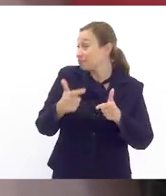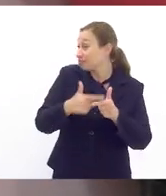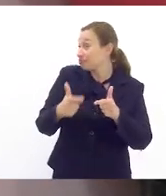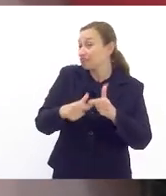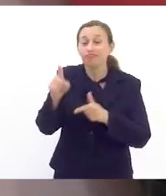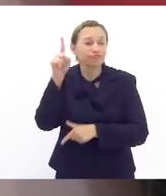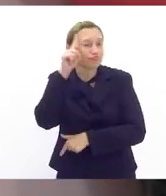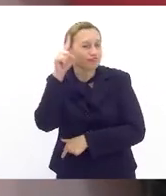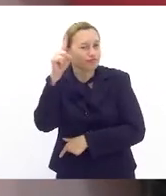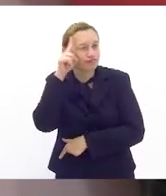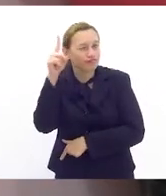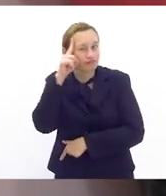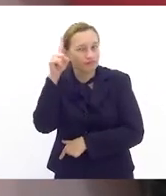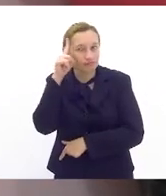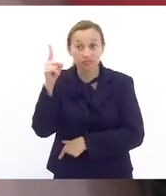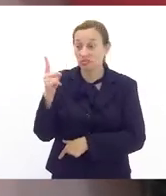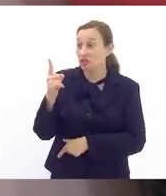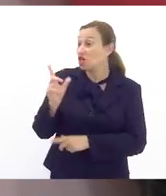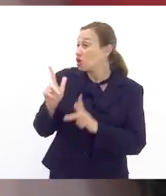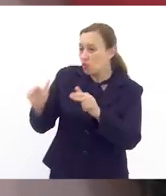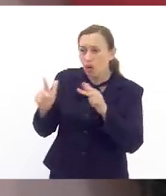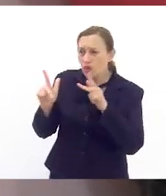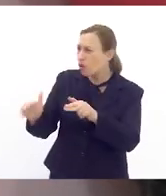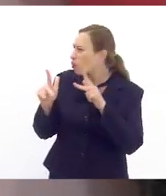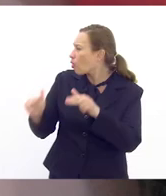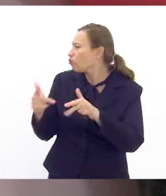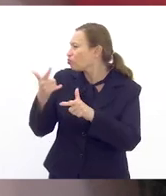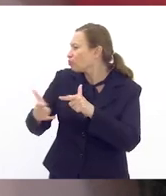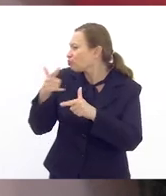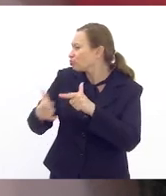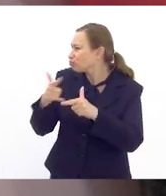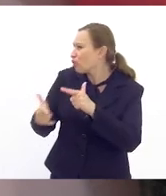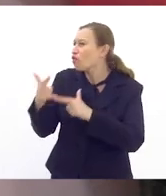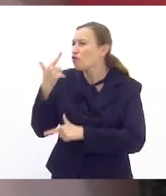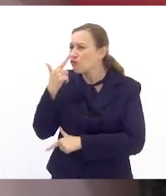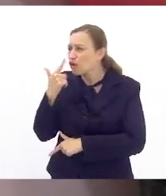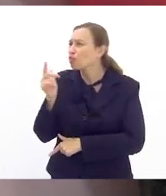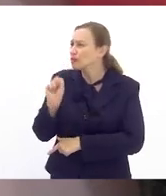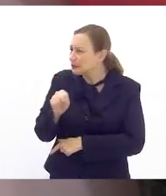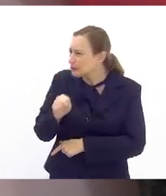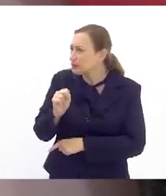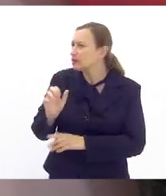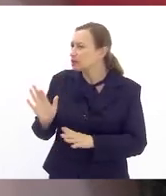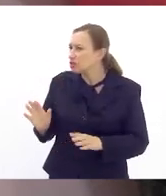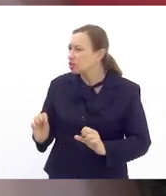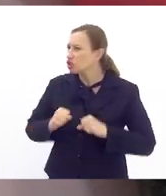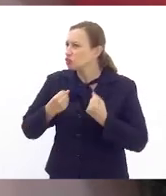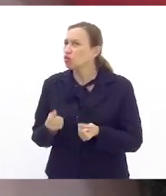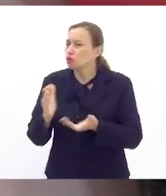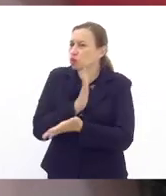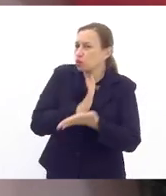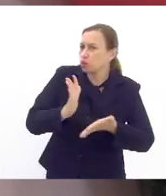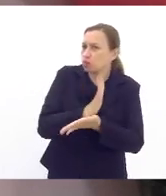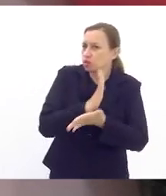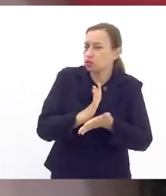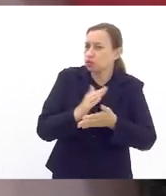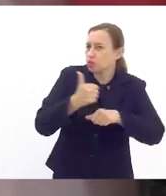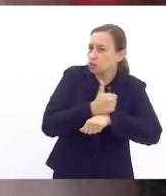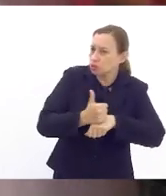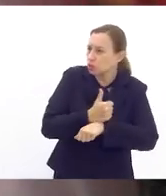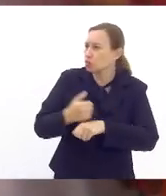diários constante e os mesmos problemas vemos sim empenho de alguns profissionais dessas empresas